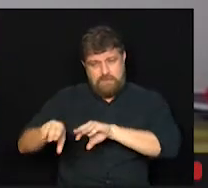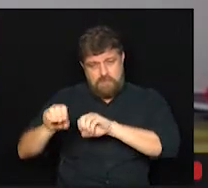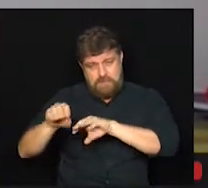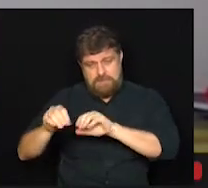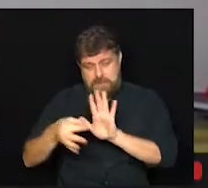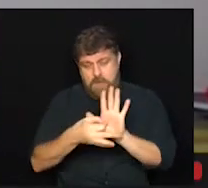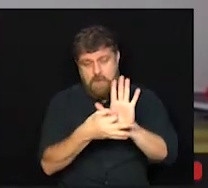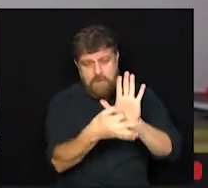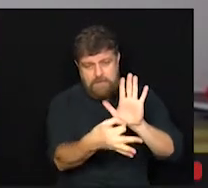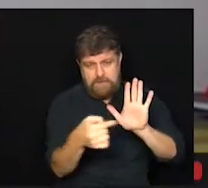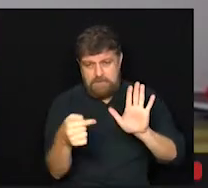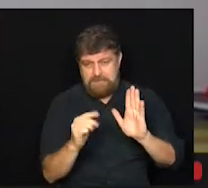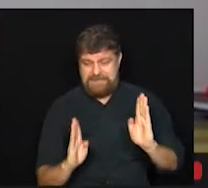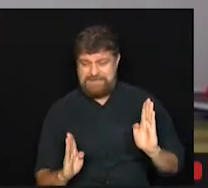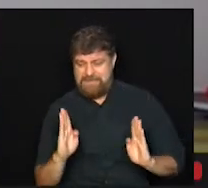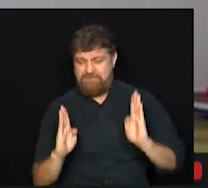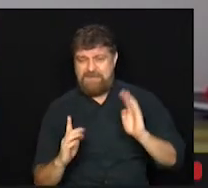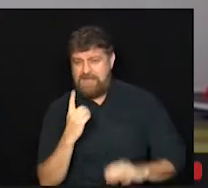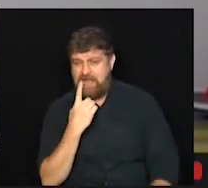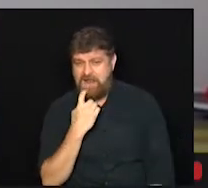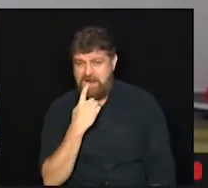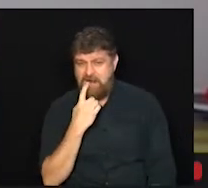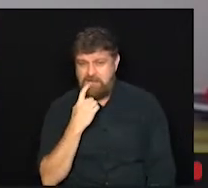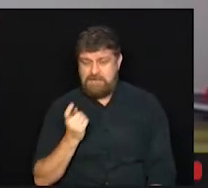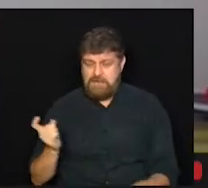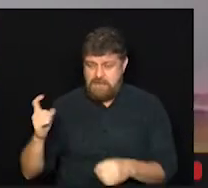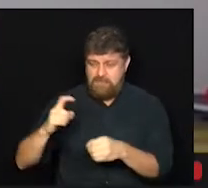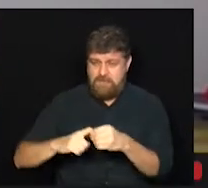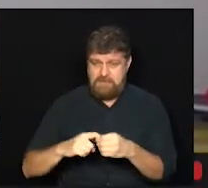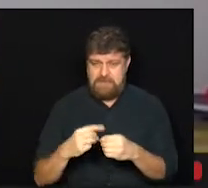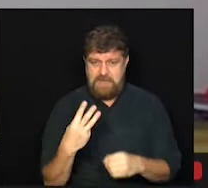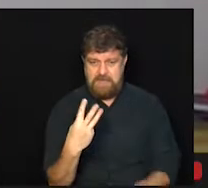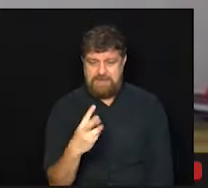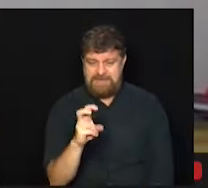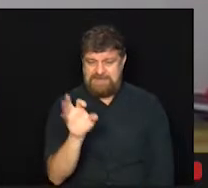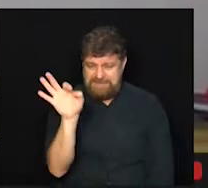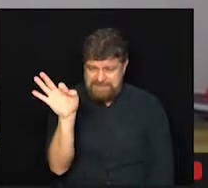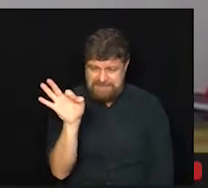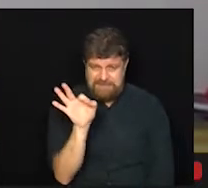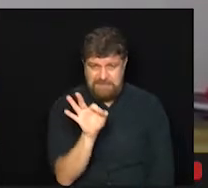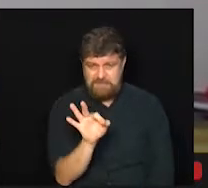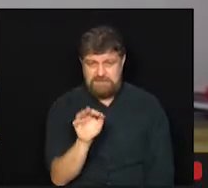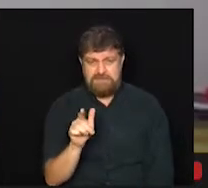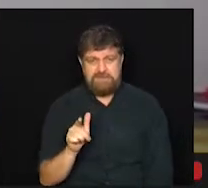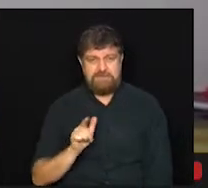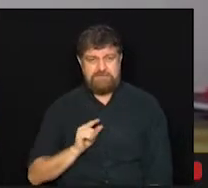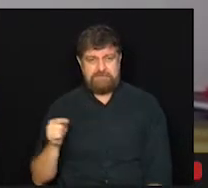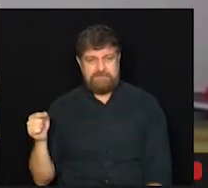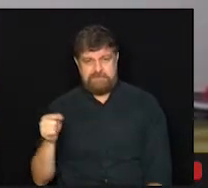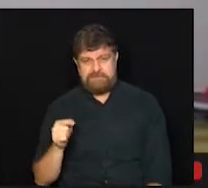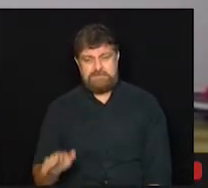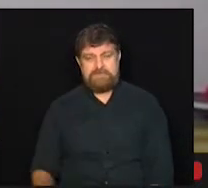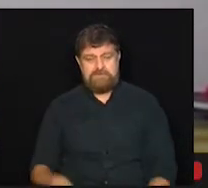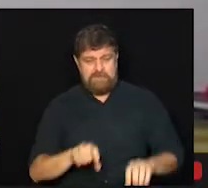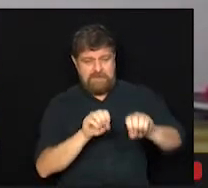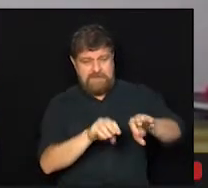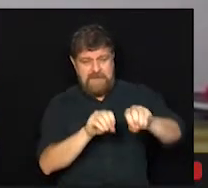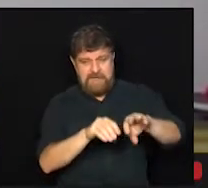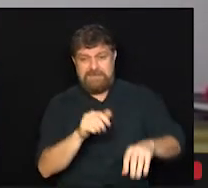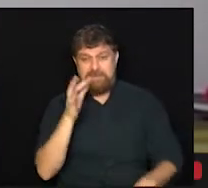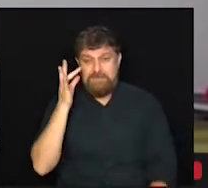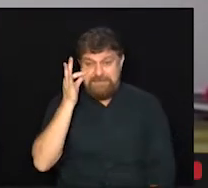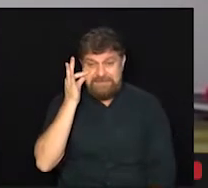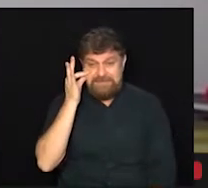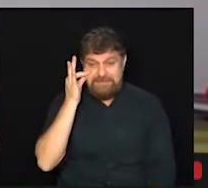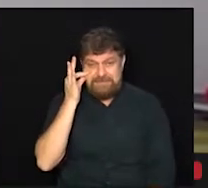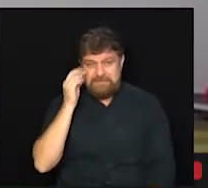possibilitando nesta fase a volta de 35%, algum percentual de aulas presenciais,